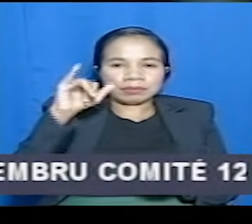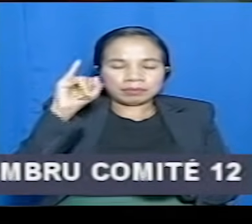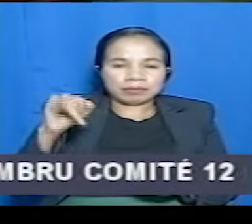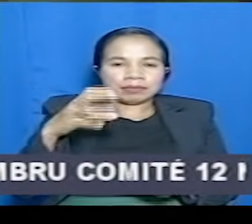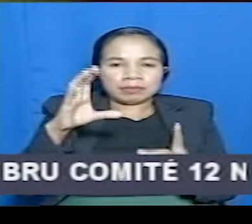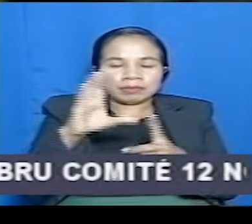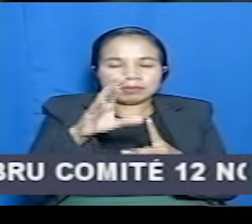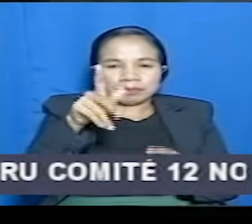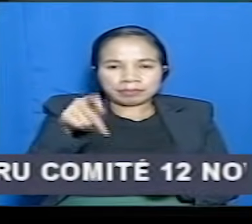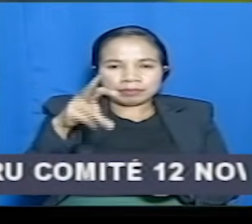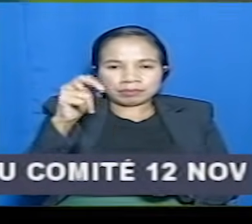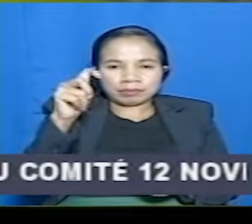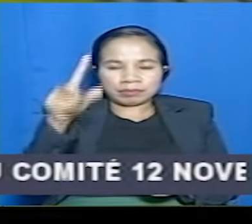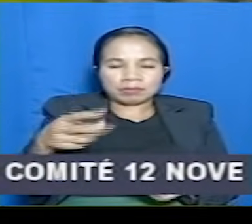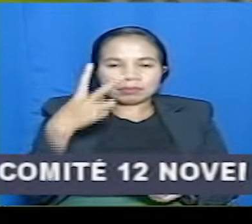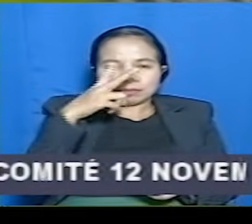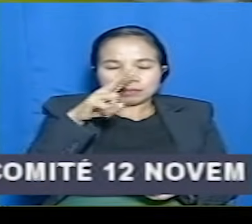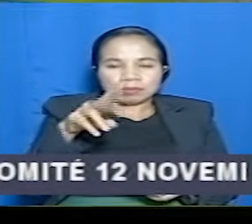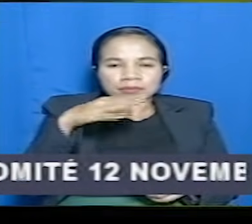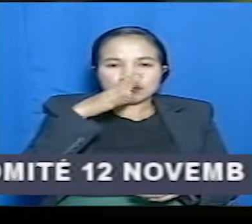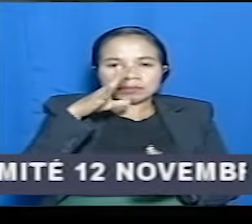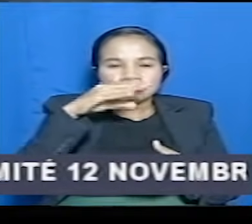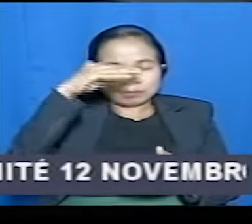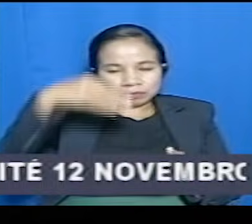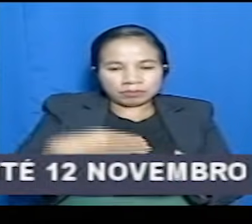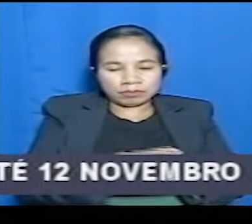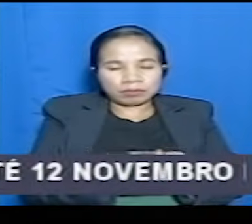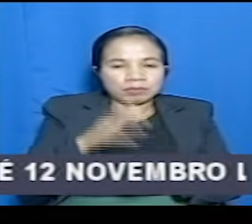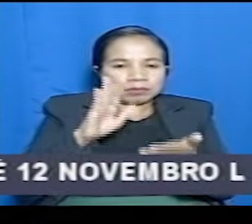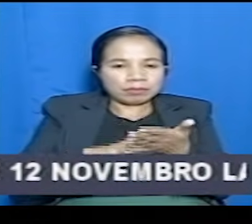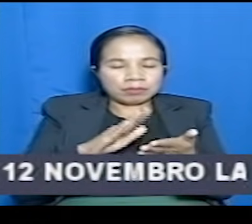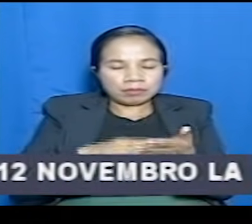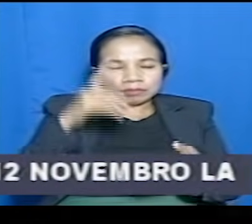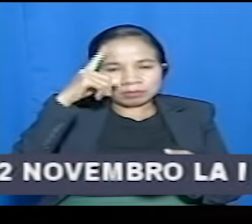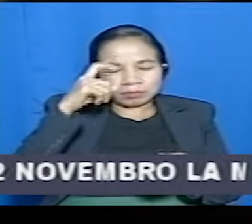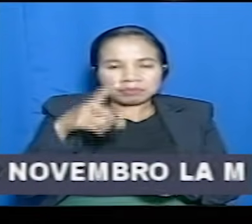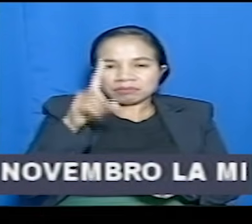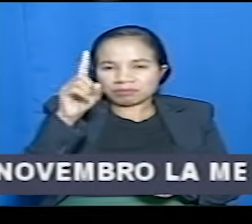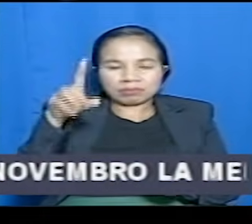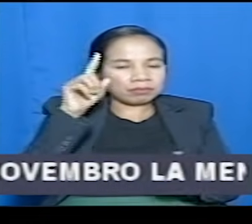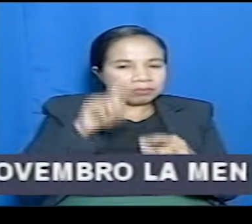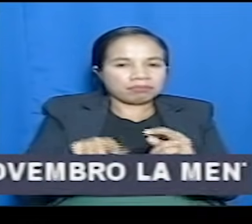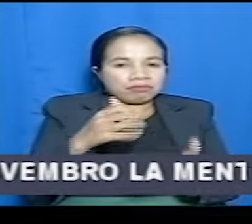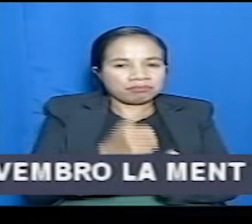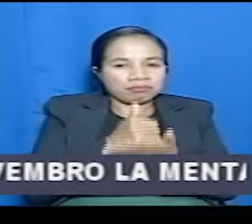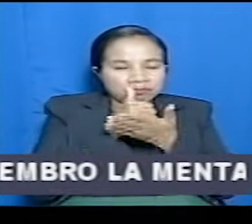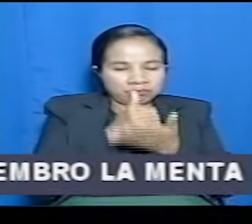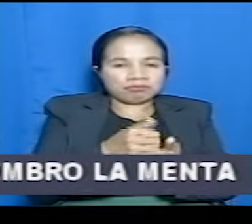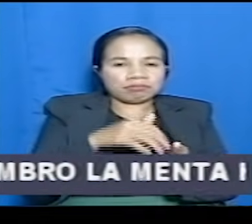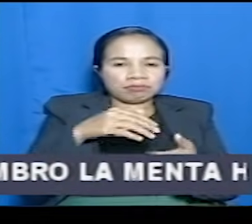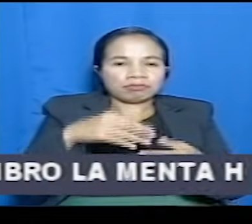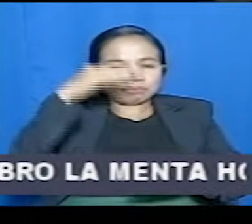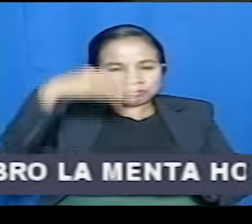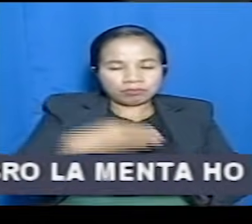Comando Geral Penitele atu tau matamba uang kiak sira nia estudo. Tamba nia mesa, la bela sustenta uang nia